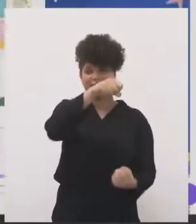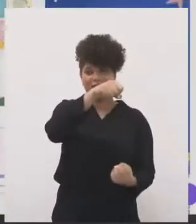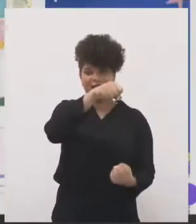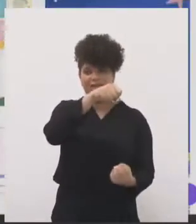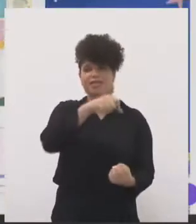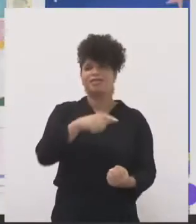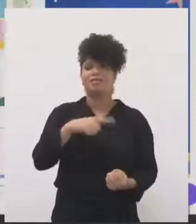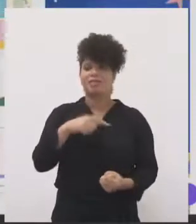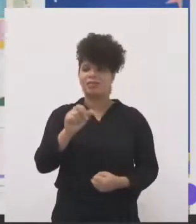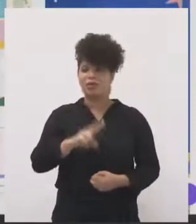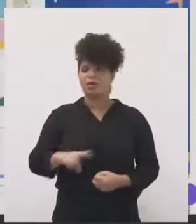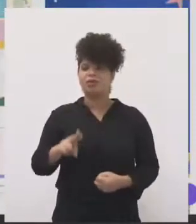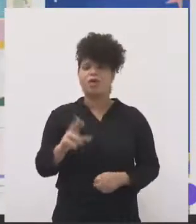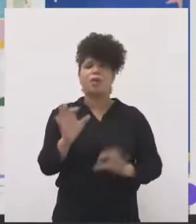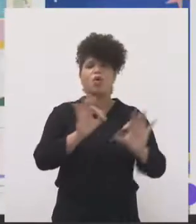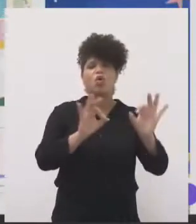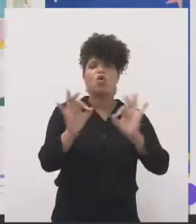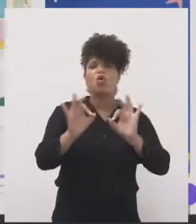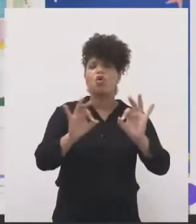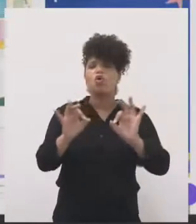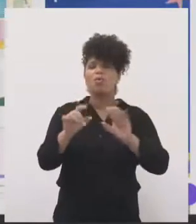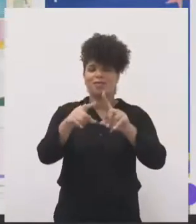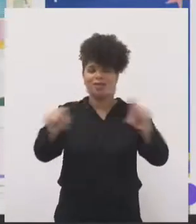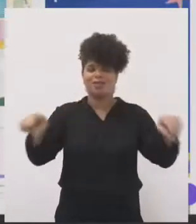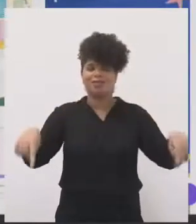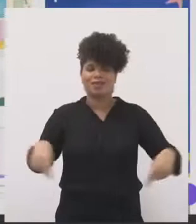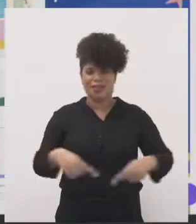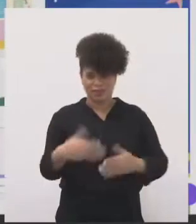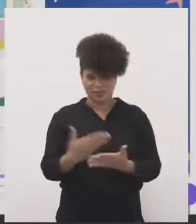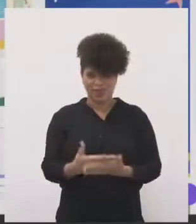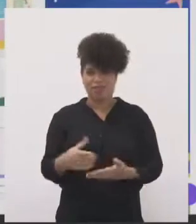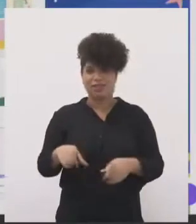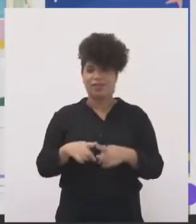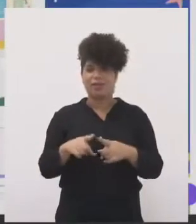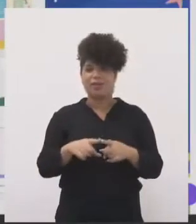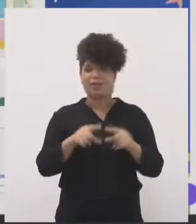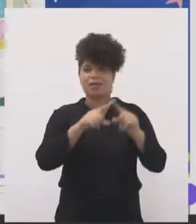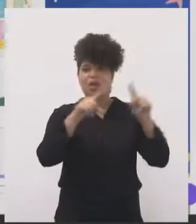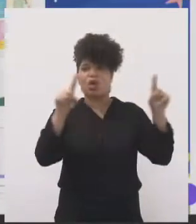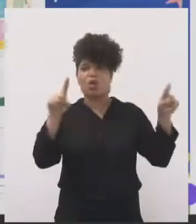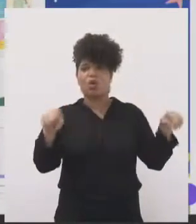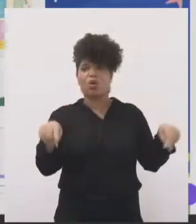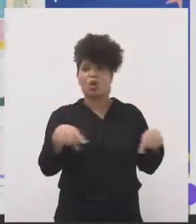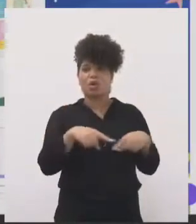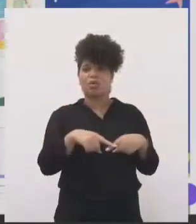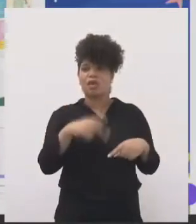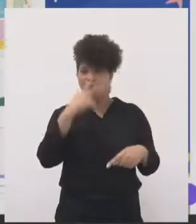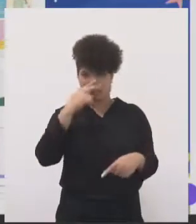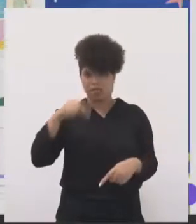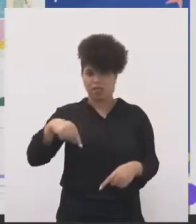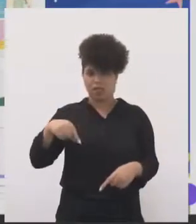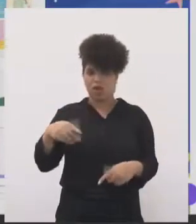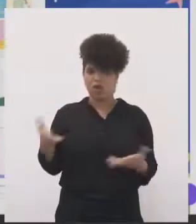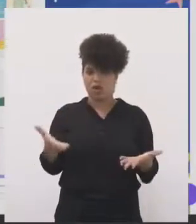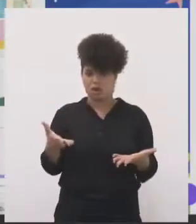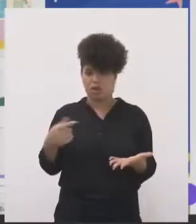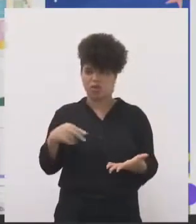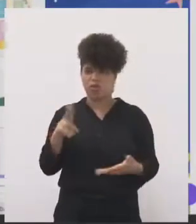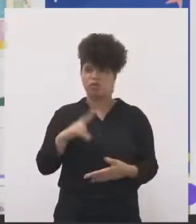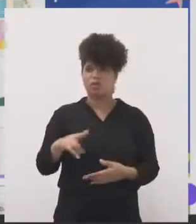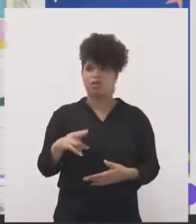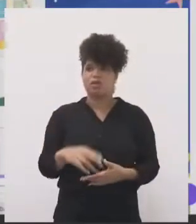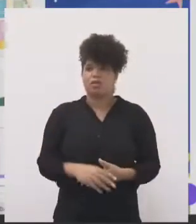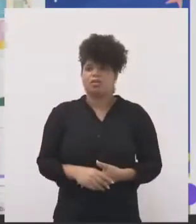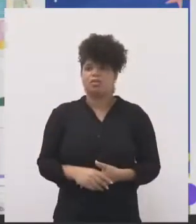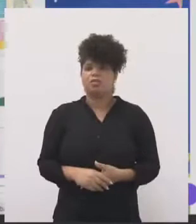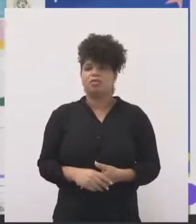podem usar para decorar a sala. Tem esses quadros virtuais aqui, que é bem parecido com o que eu estou usando aqui de fundo, que